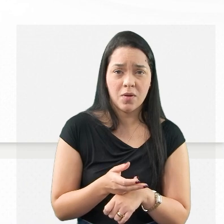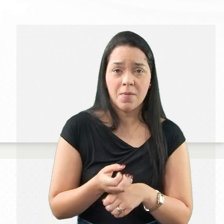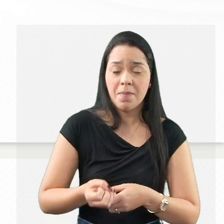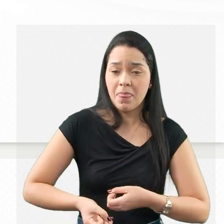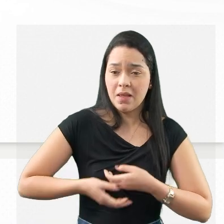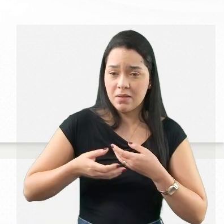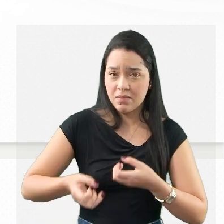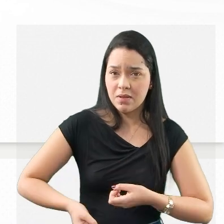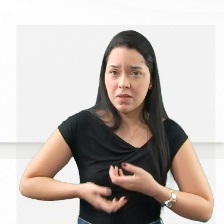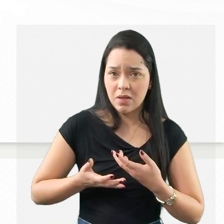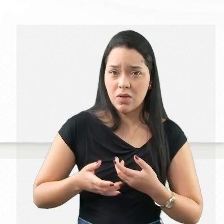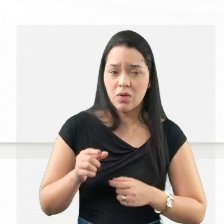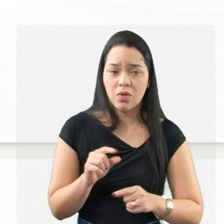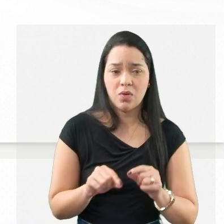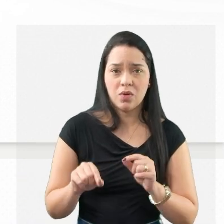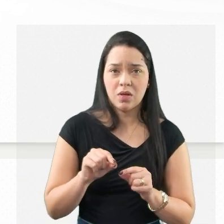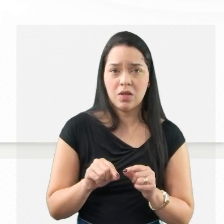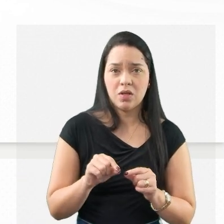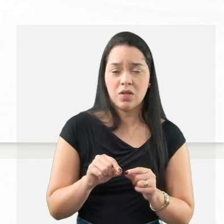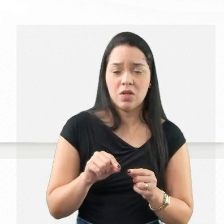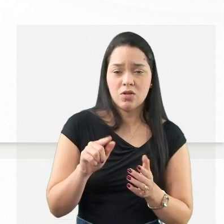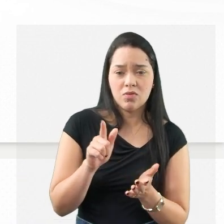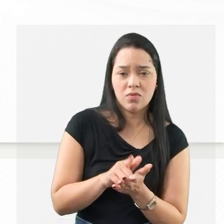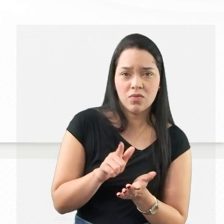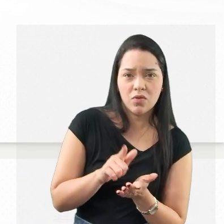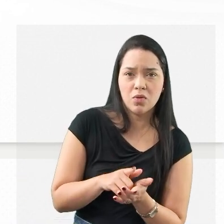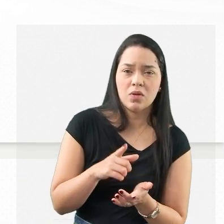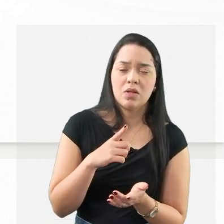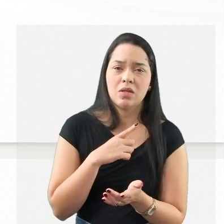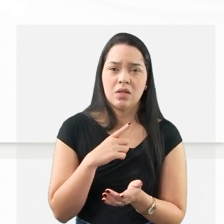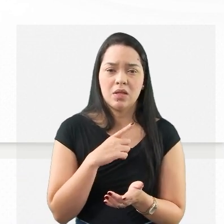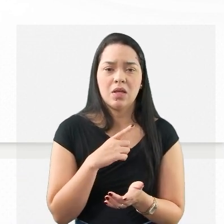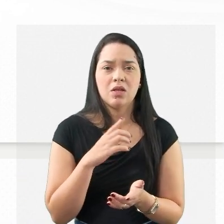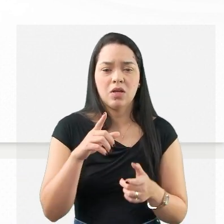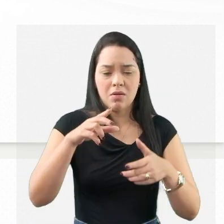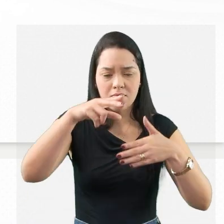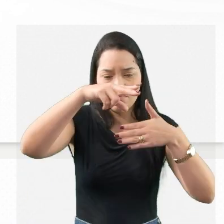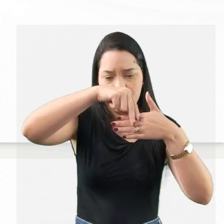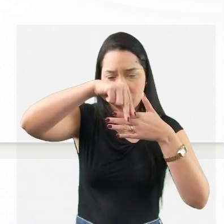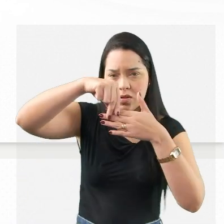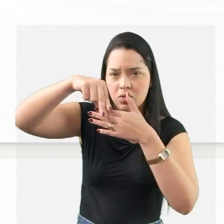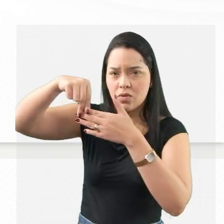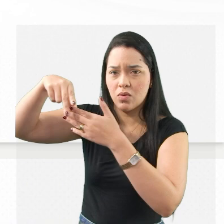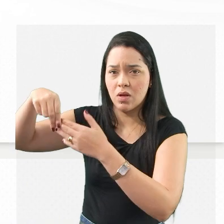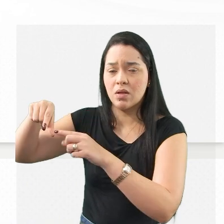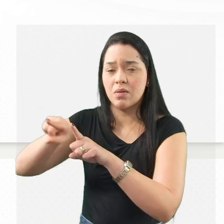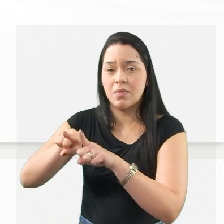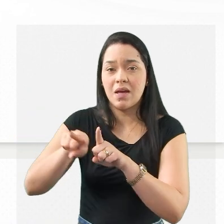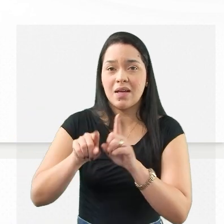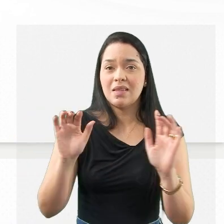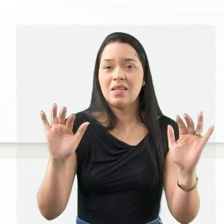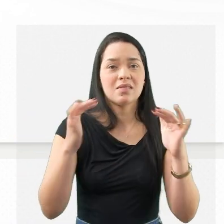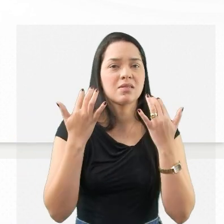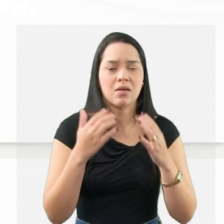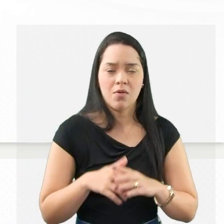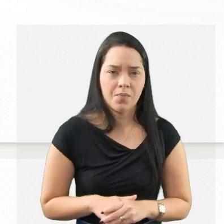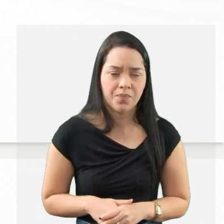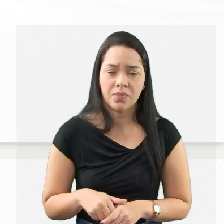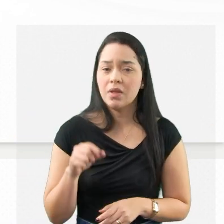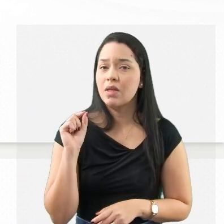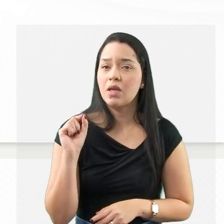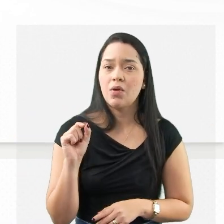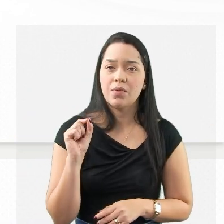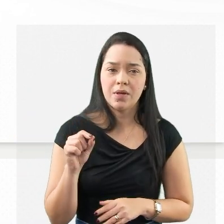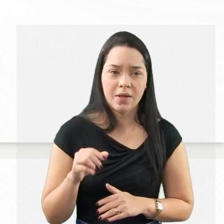expressado, sobretudo, por meio de folhetos, né? Essas folhezinhas que ficam penduradas, e isso chama atenção. E o que seriam esses folhetos?